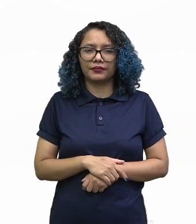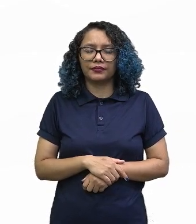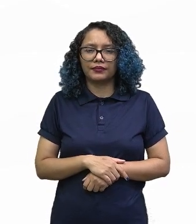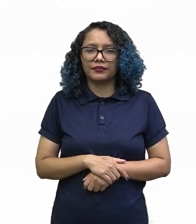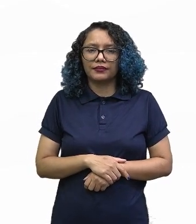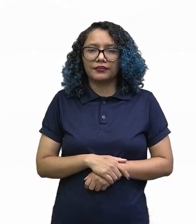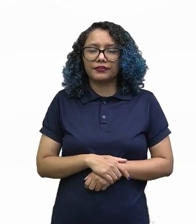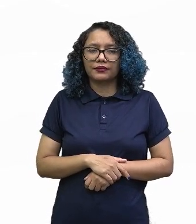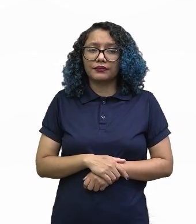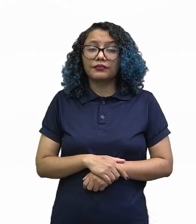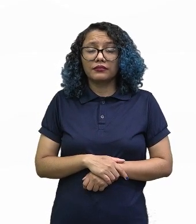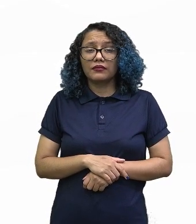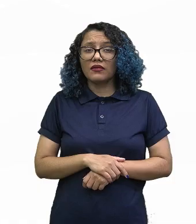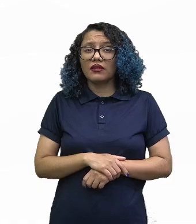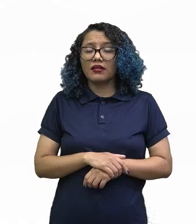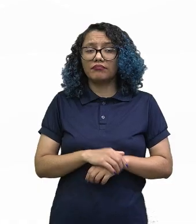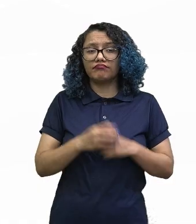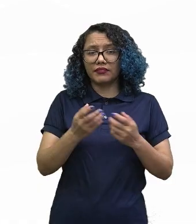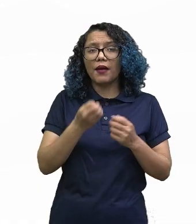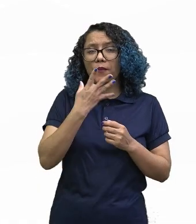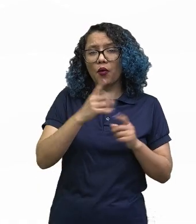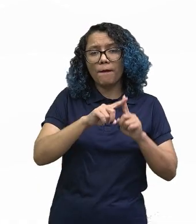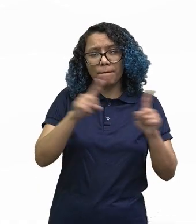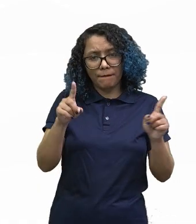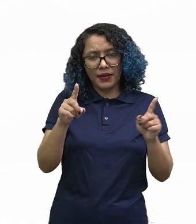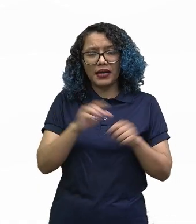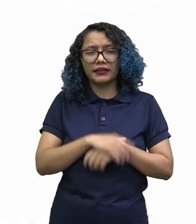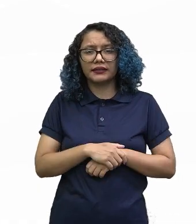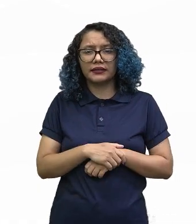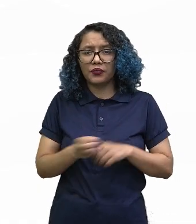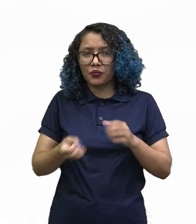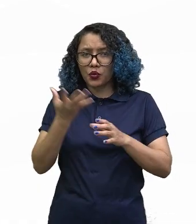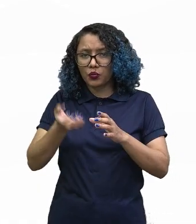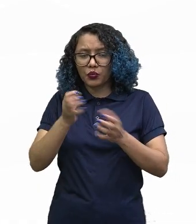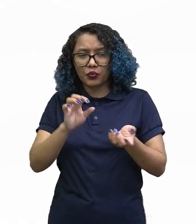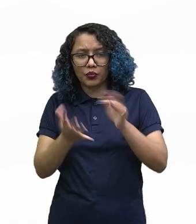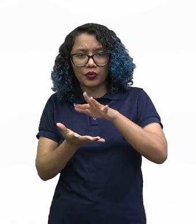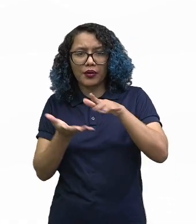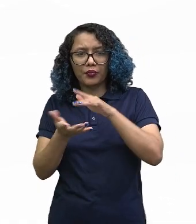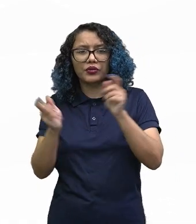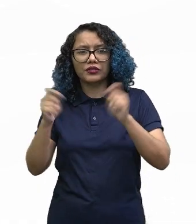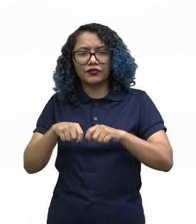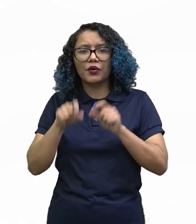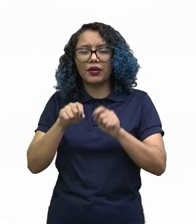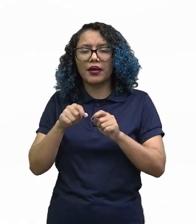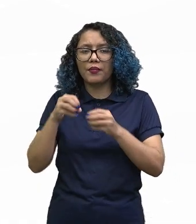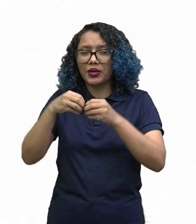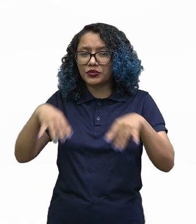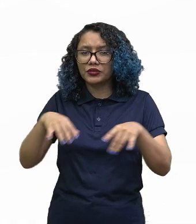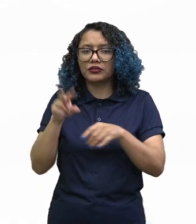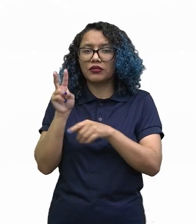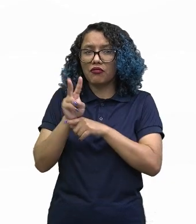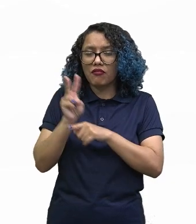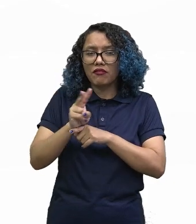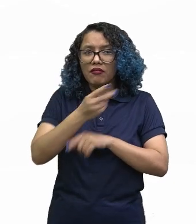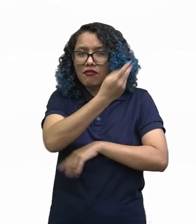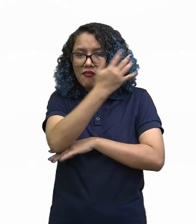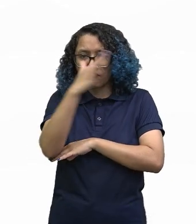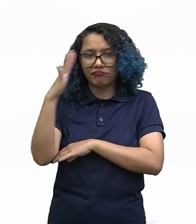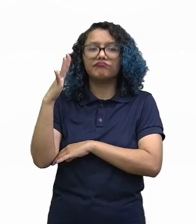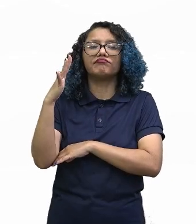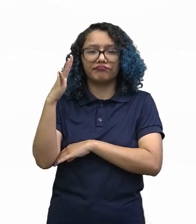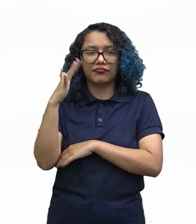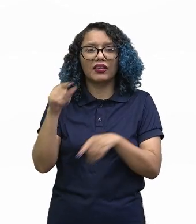produção de biomassa pode comprometer a conservação das florestas e originar novas áreas desmatadas. Existe ainda